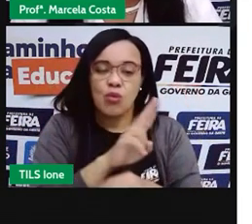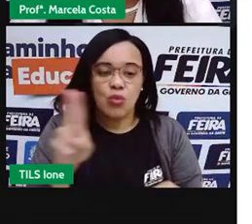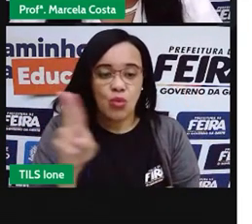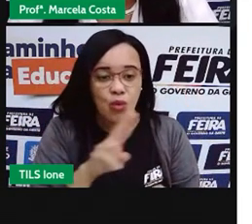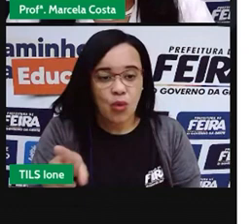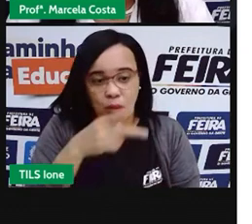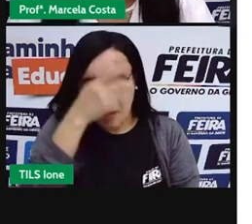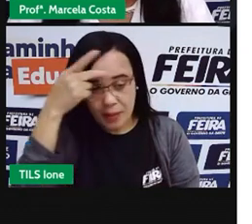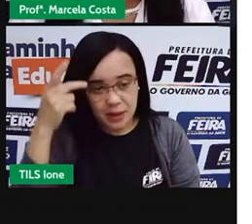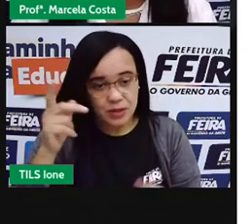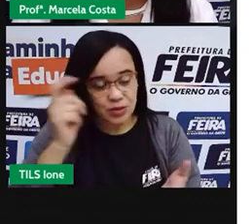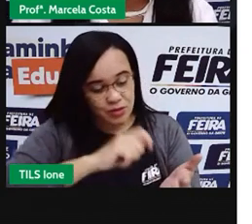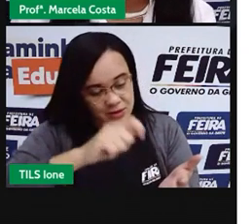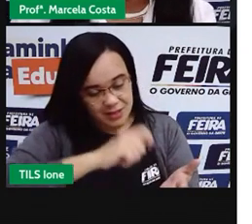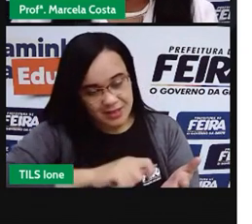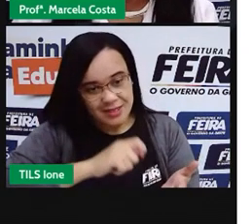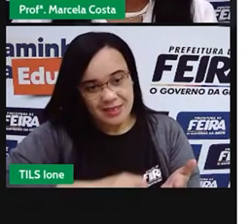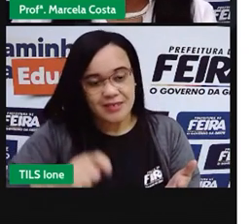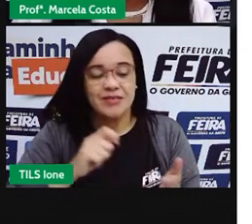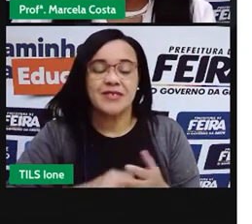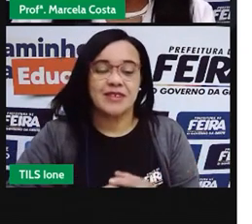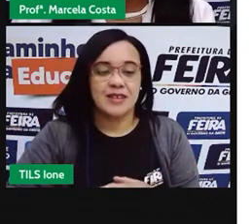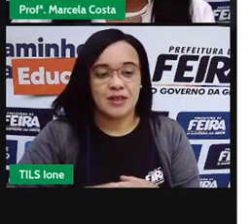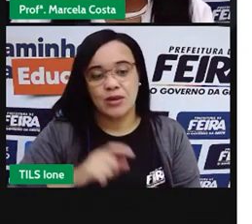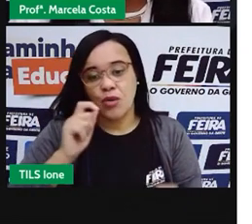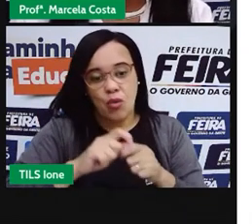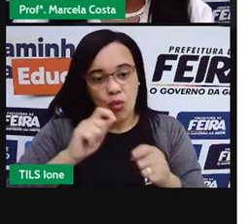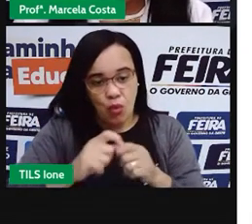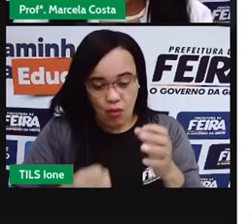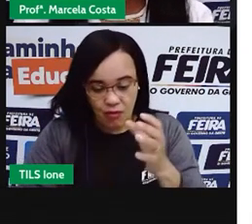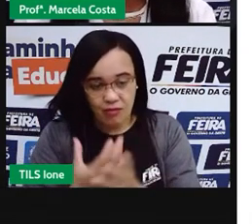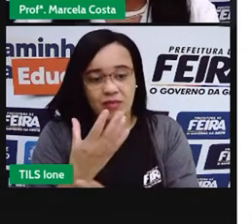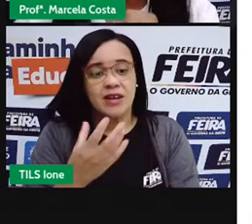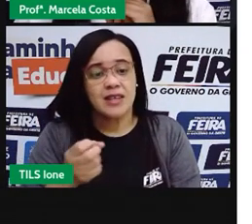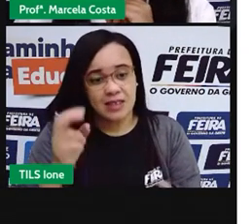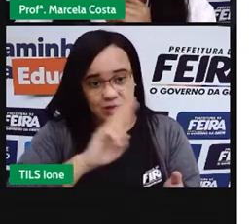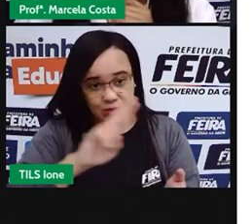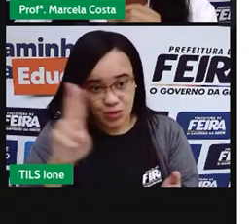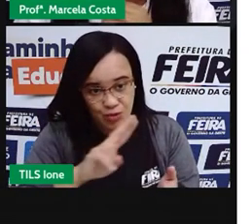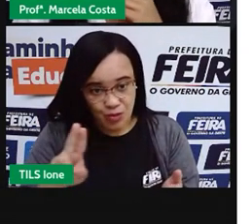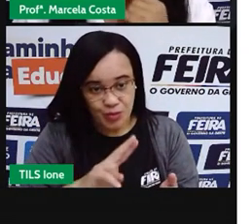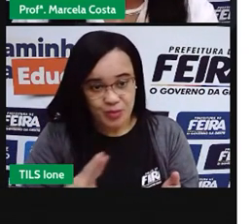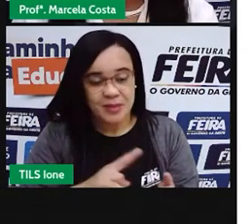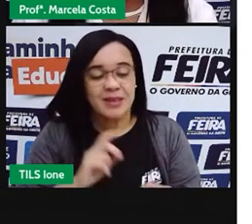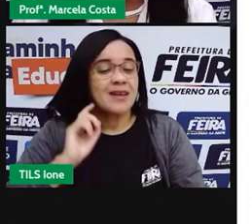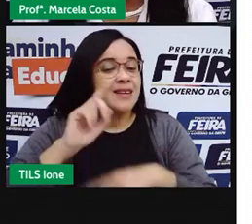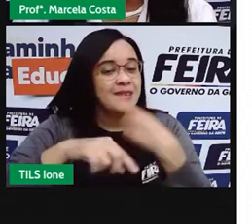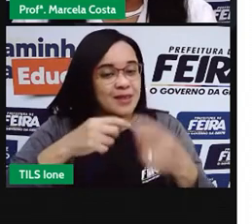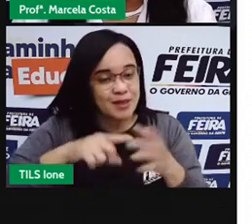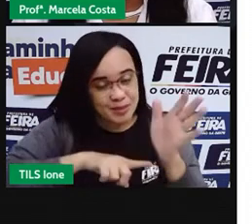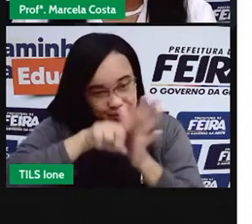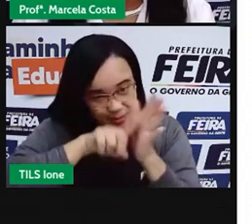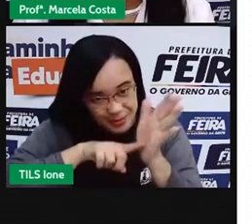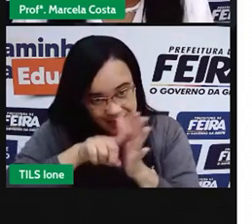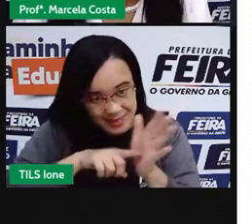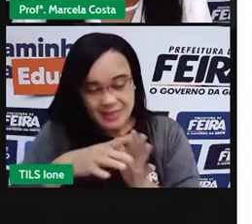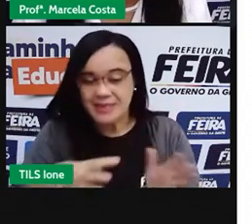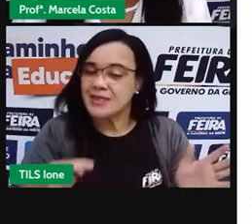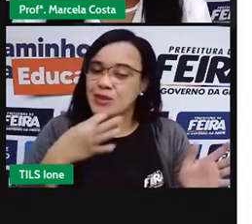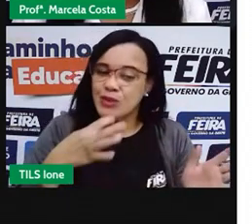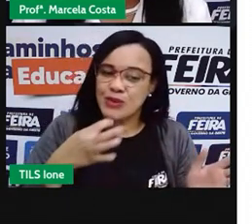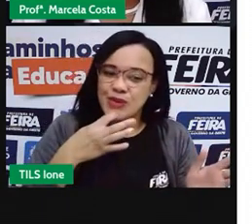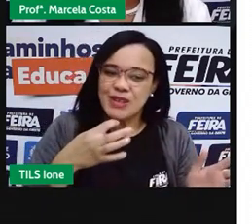do ilustrador, da editora, para você fazer a pesquisa e conhecer essa história.